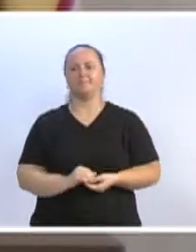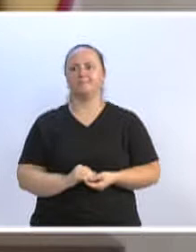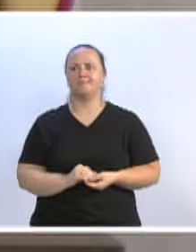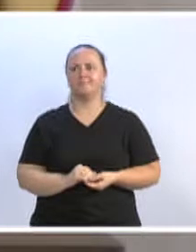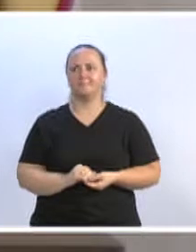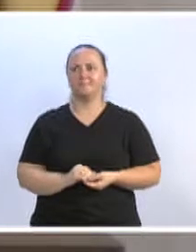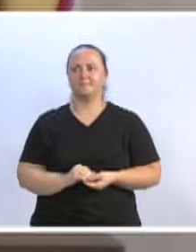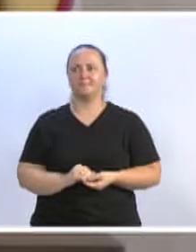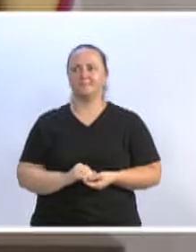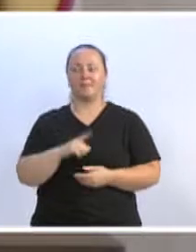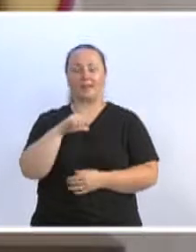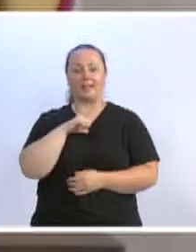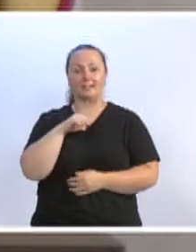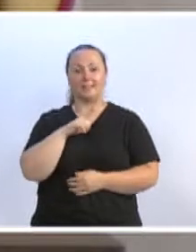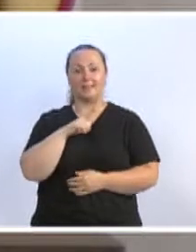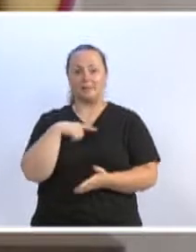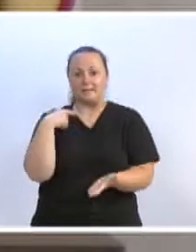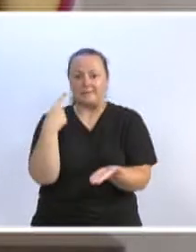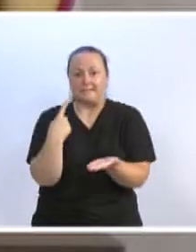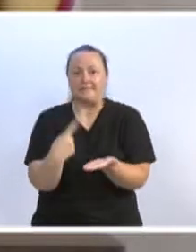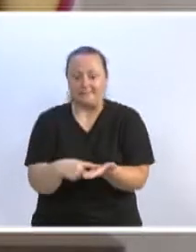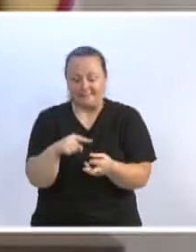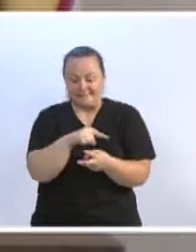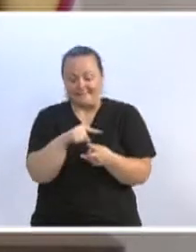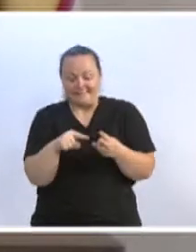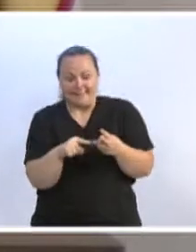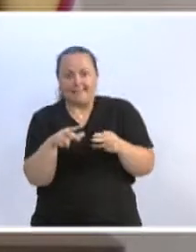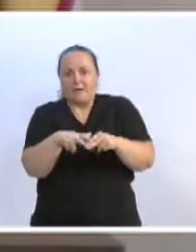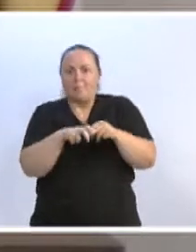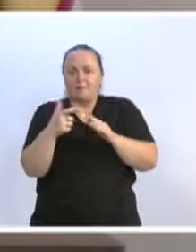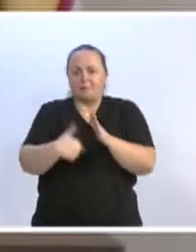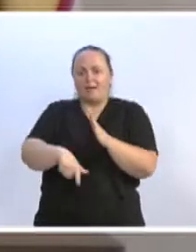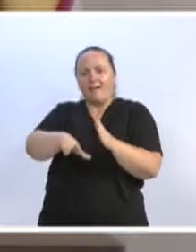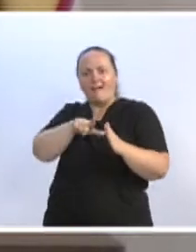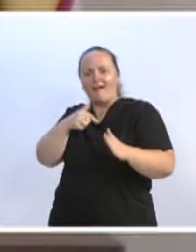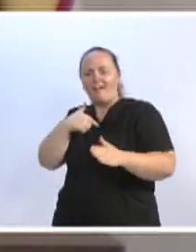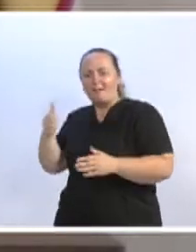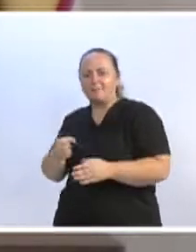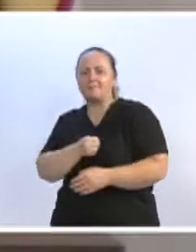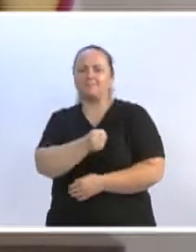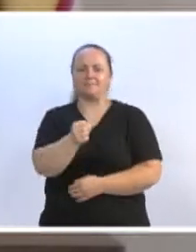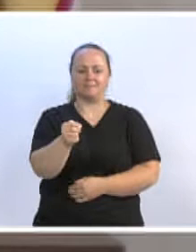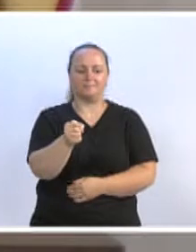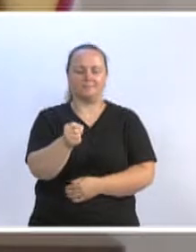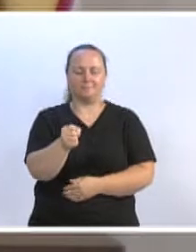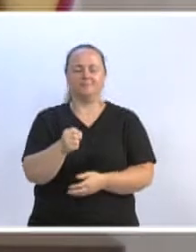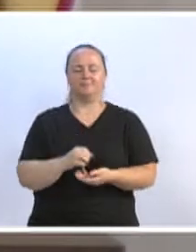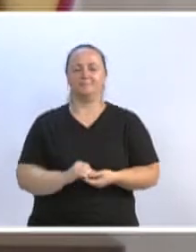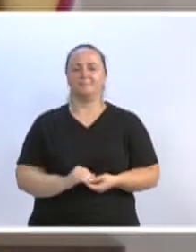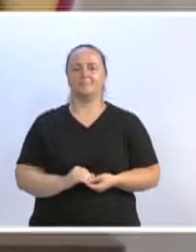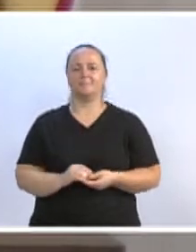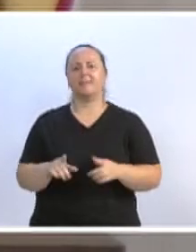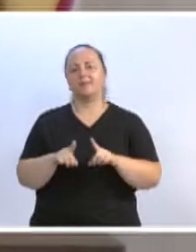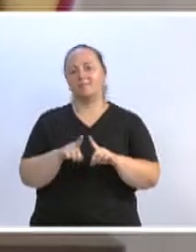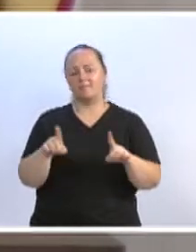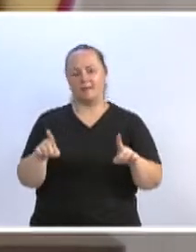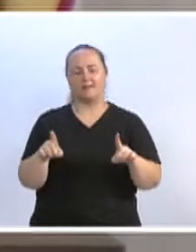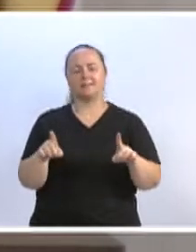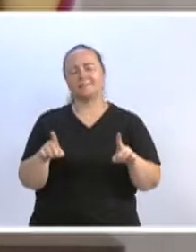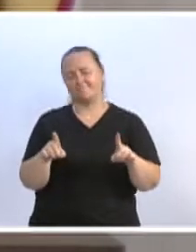3 compromissos para ir, né? Por isso eu pedi para adiantar um pouco a minha fala, mas eu não posso